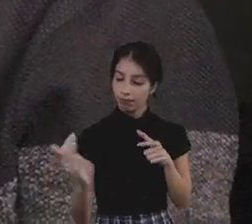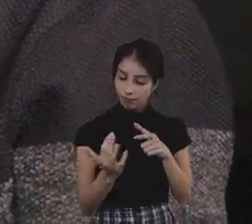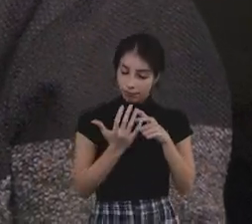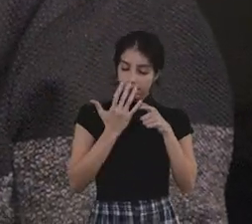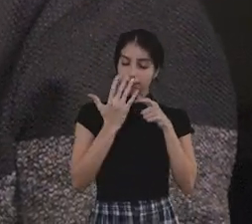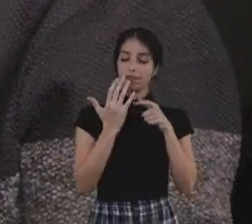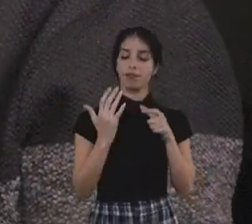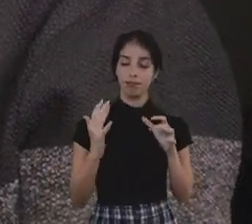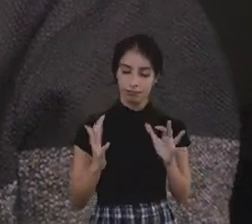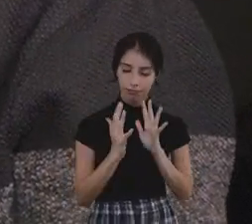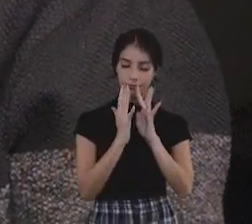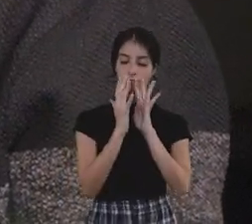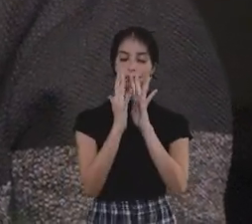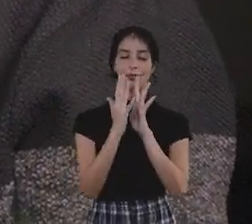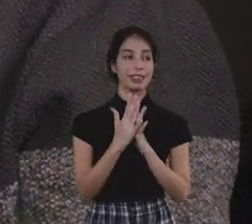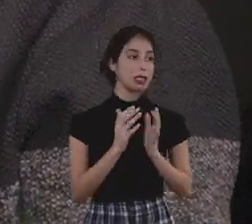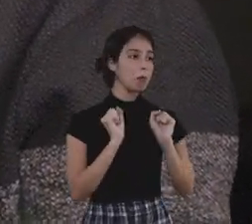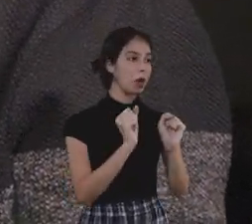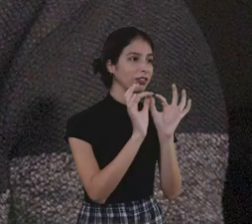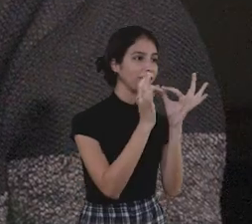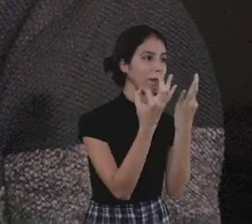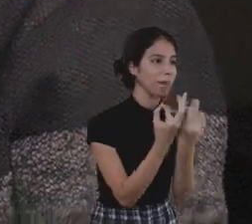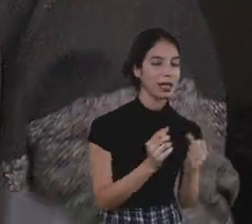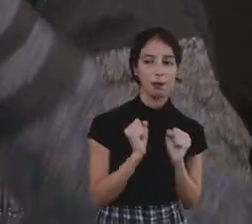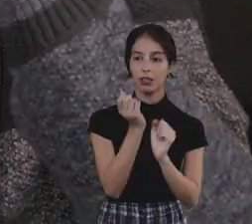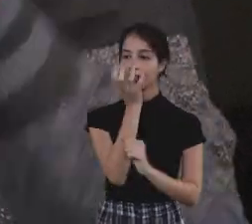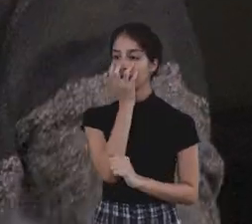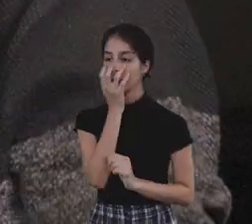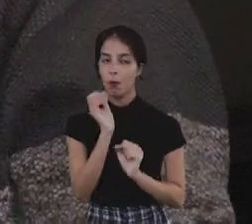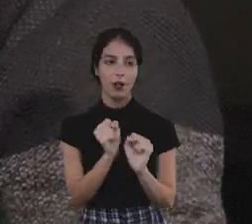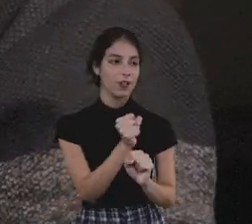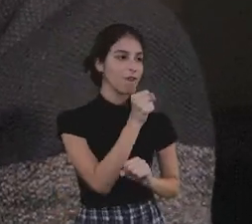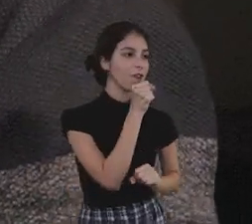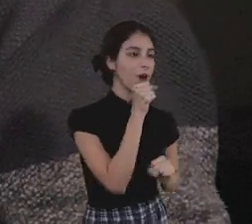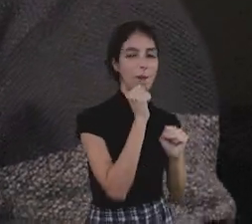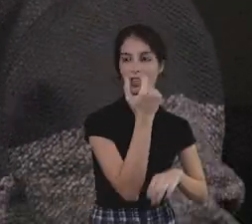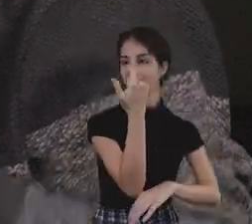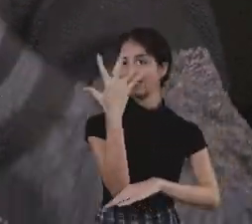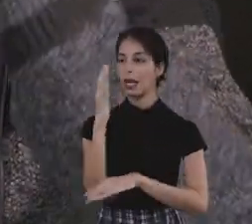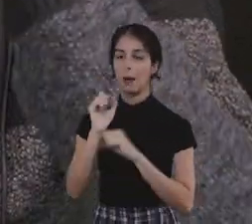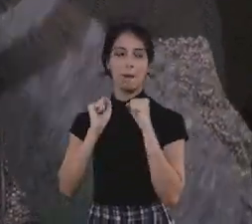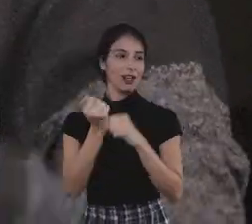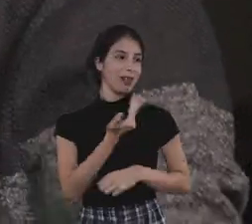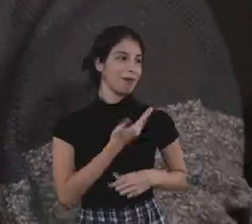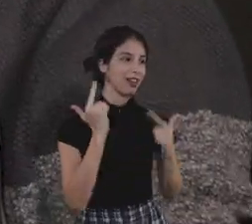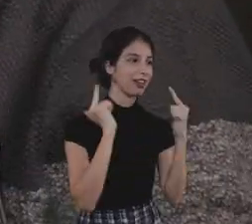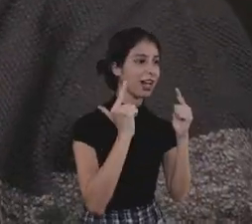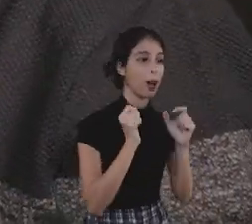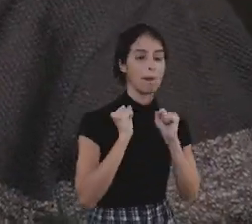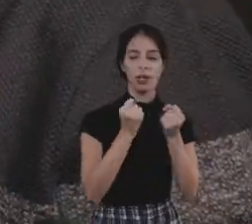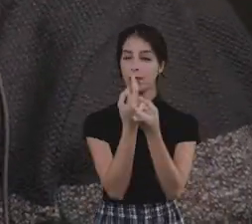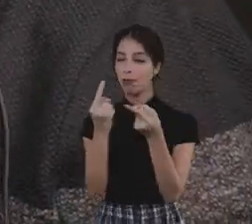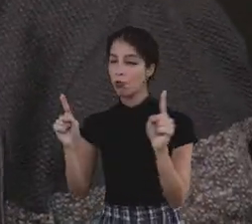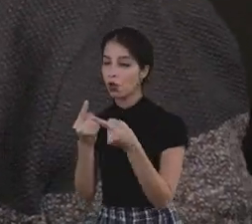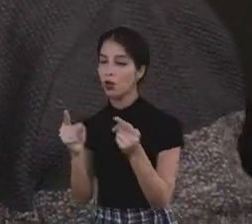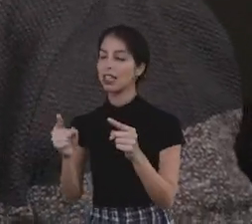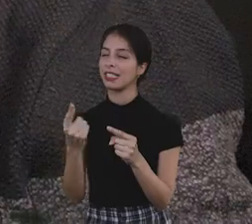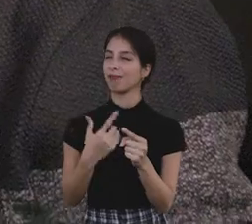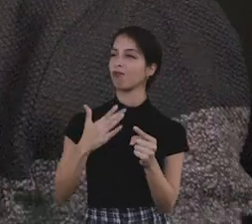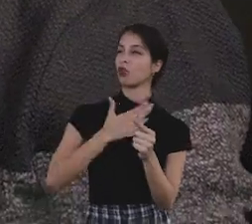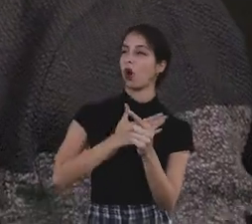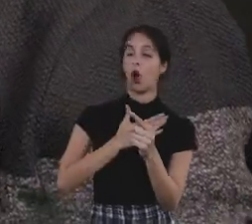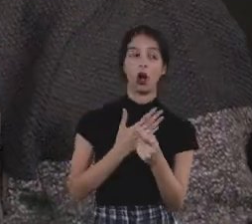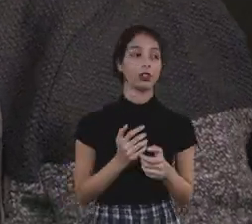lugar é o seu território é o seu cachorro é a sua planta é a sua avó é a sua galera é a música que você gosta de